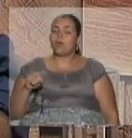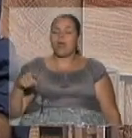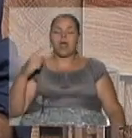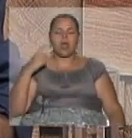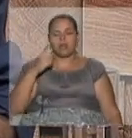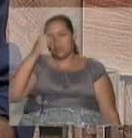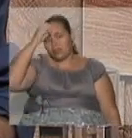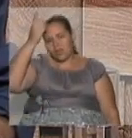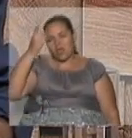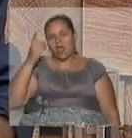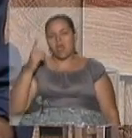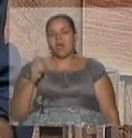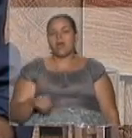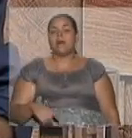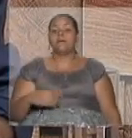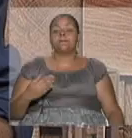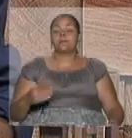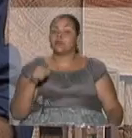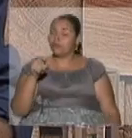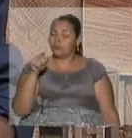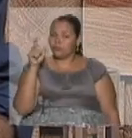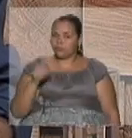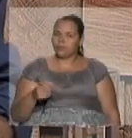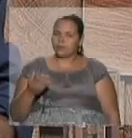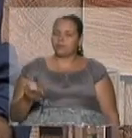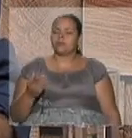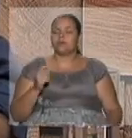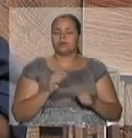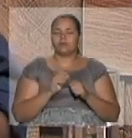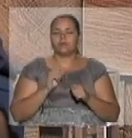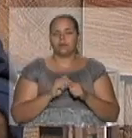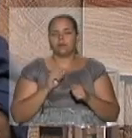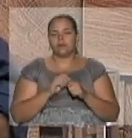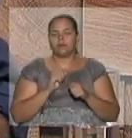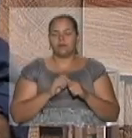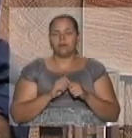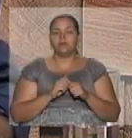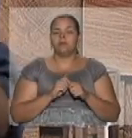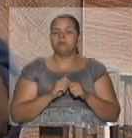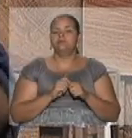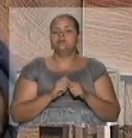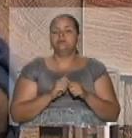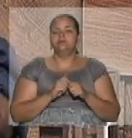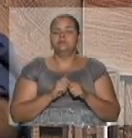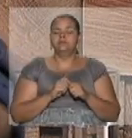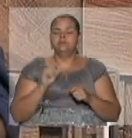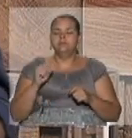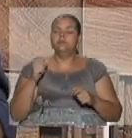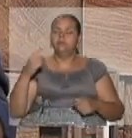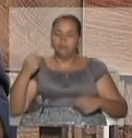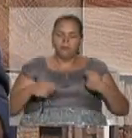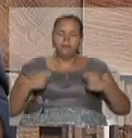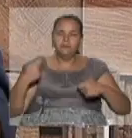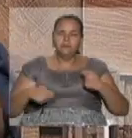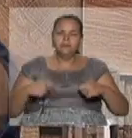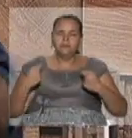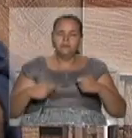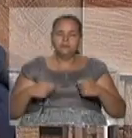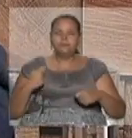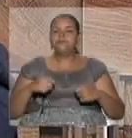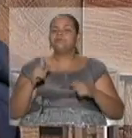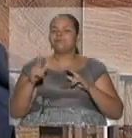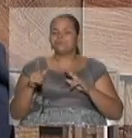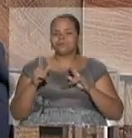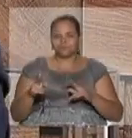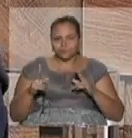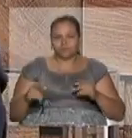ideia é esse fio condutor, é você fazendo esse, que chama Agdavi, que é esse toque do candomblé, e